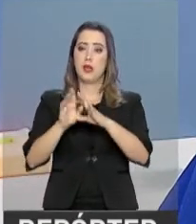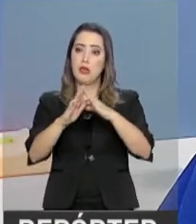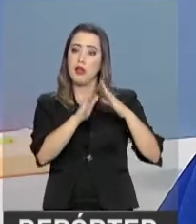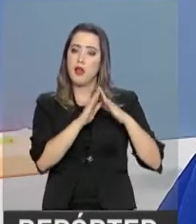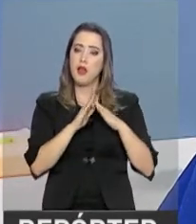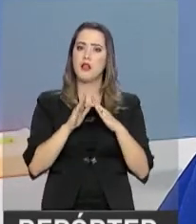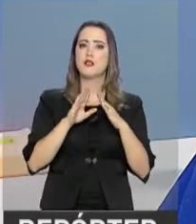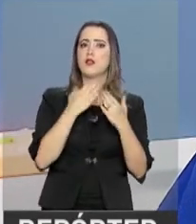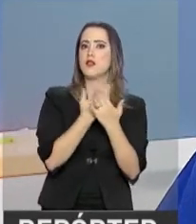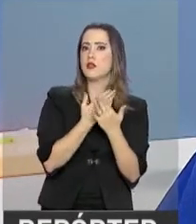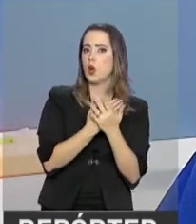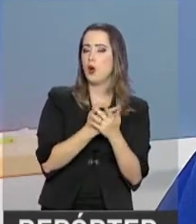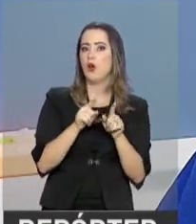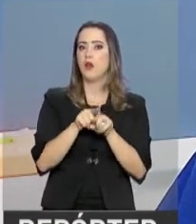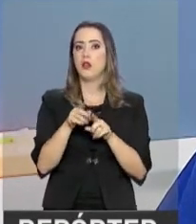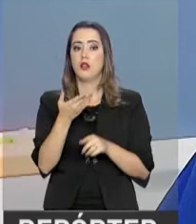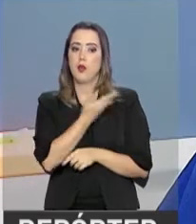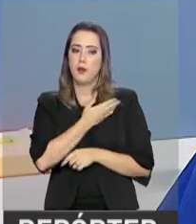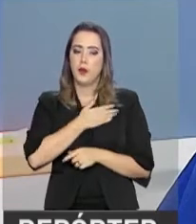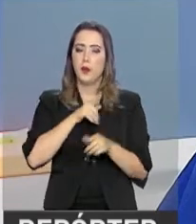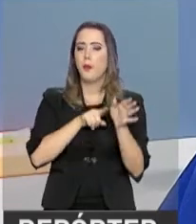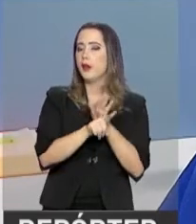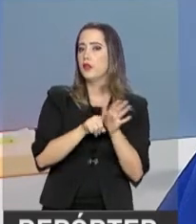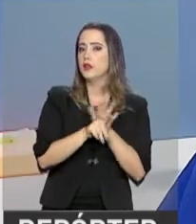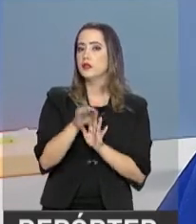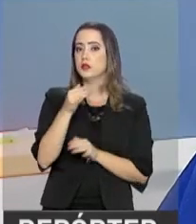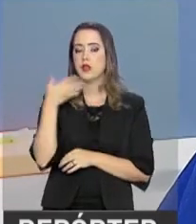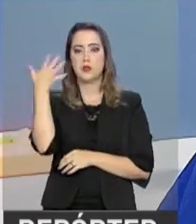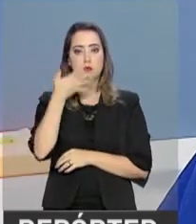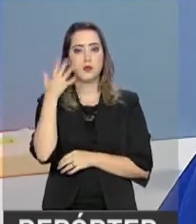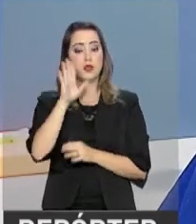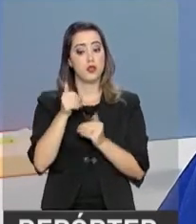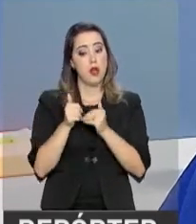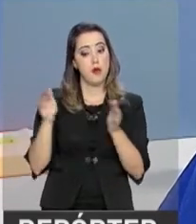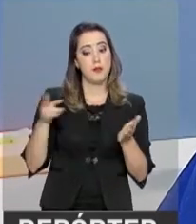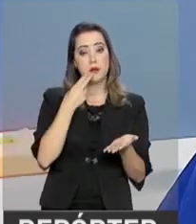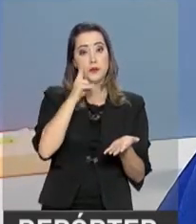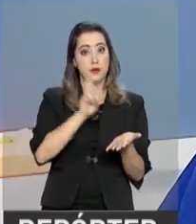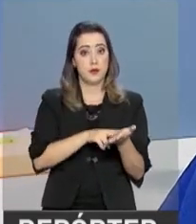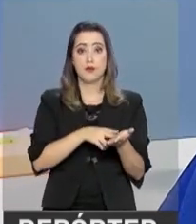os meus amigos que perguntam, né? Aí eu falo também que já abriu para eles se inscreverem.